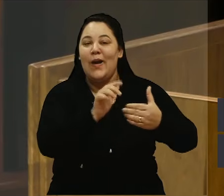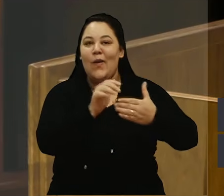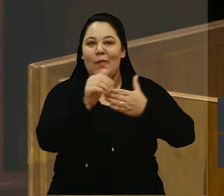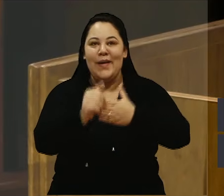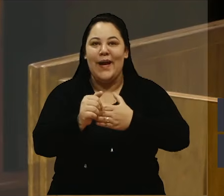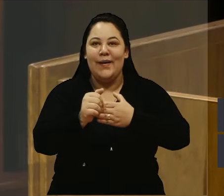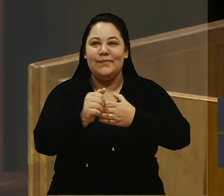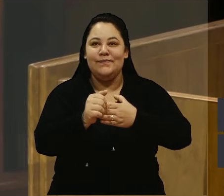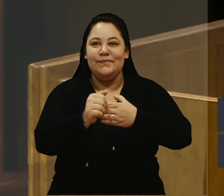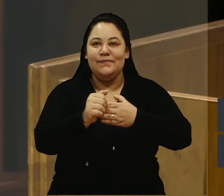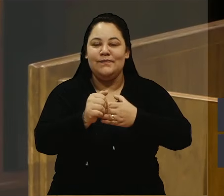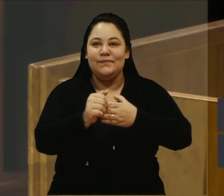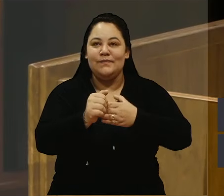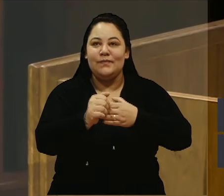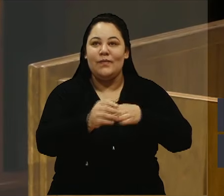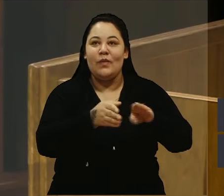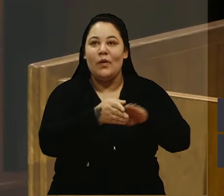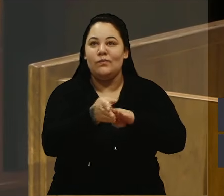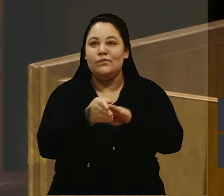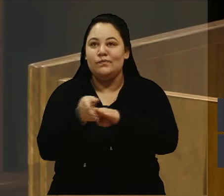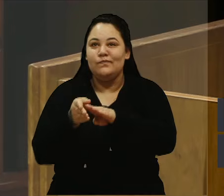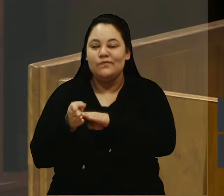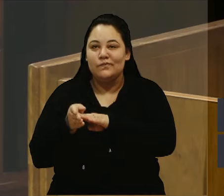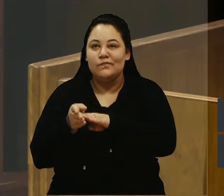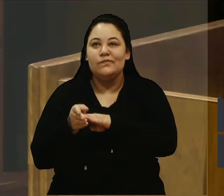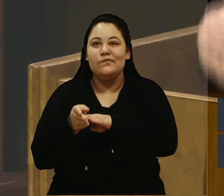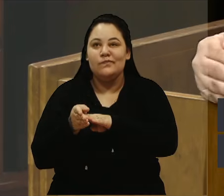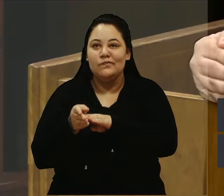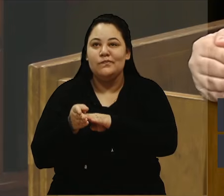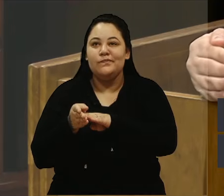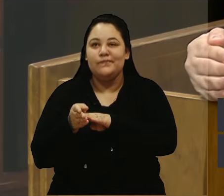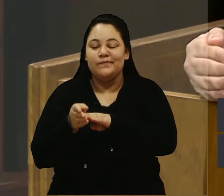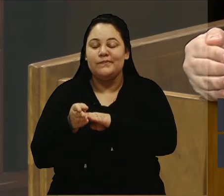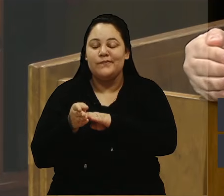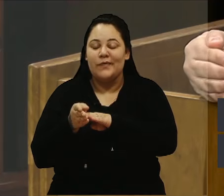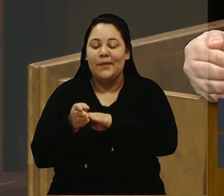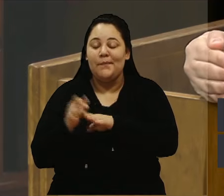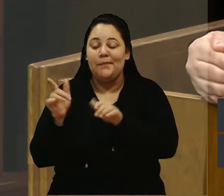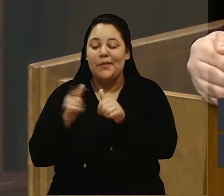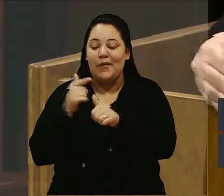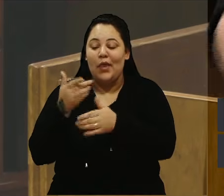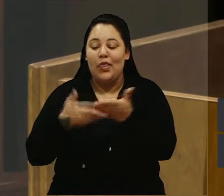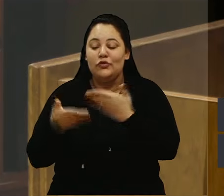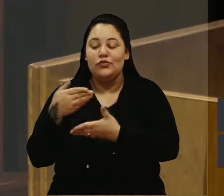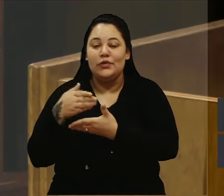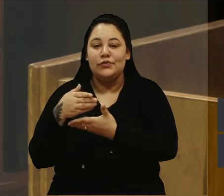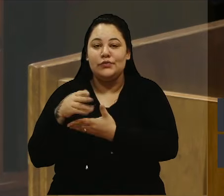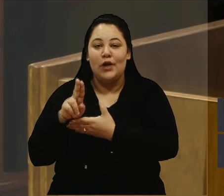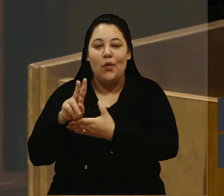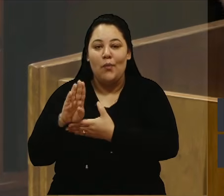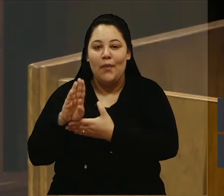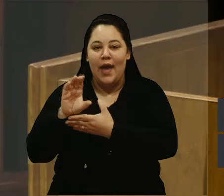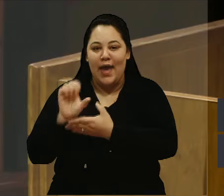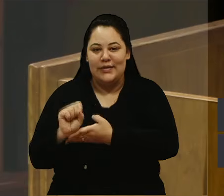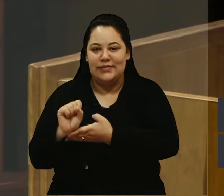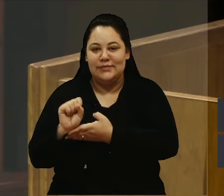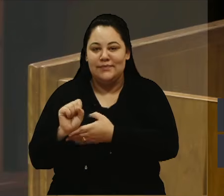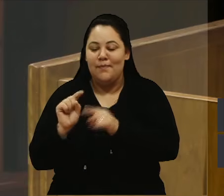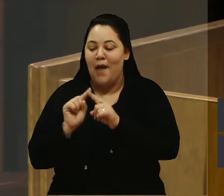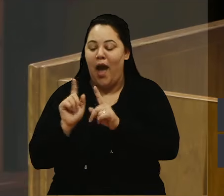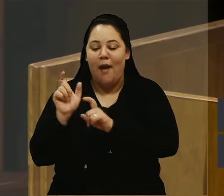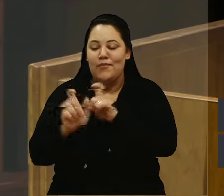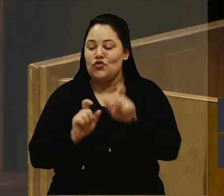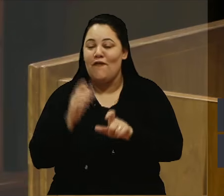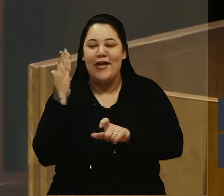não tem profissionais médicos... Se me permite uma parte... e se dirigir até as UPAs. Nobre colega. E não é que está faltando médicos nas UPAs, as UPAs têm